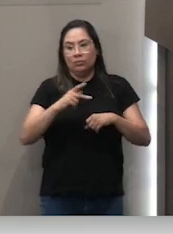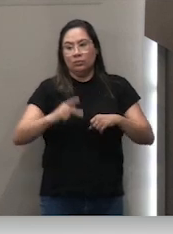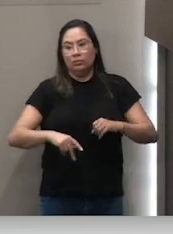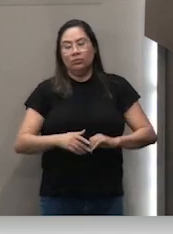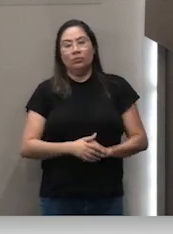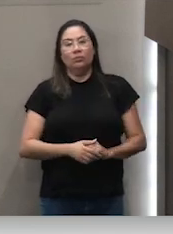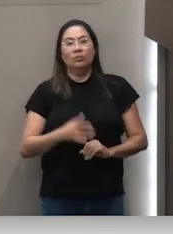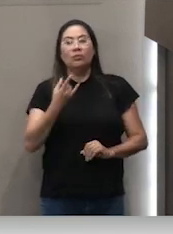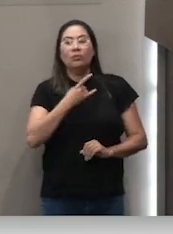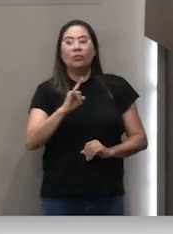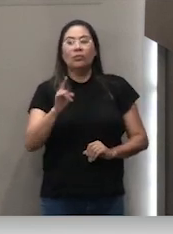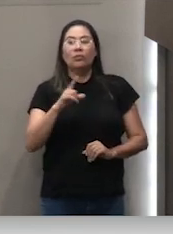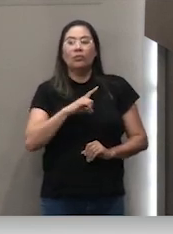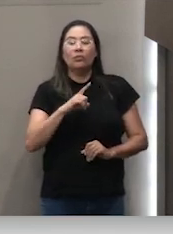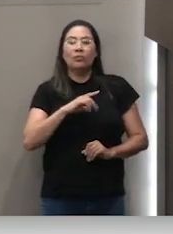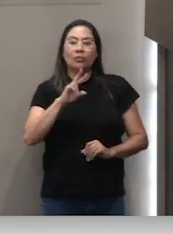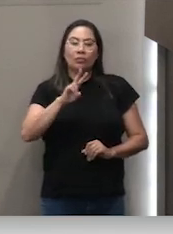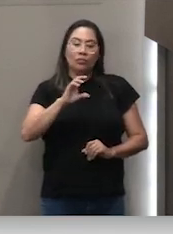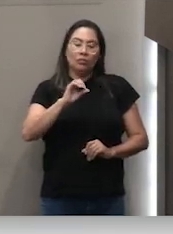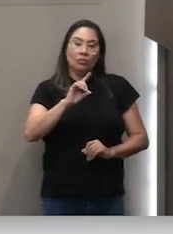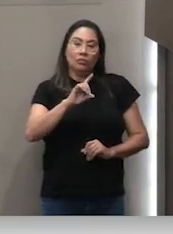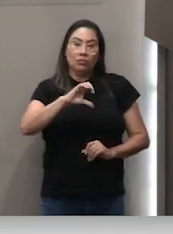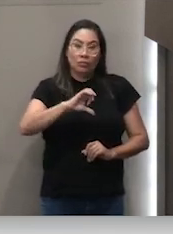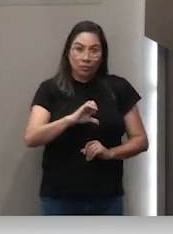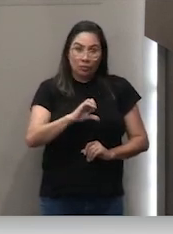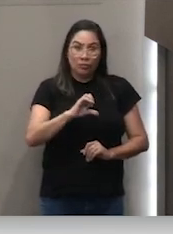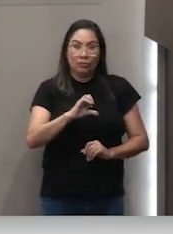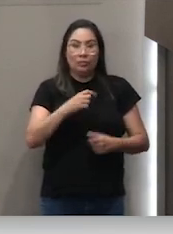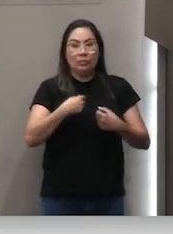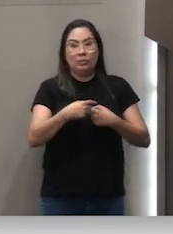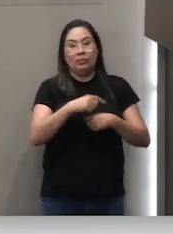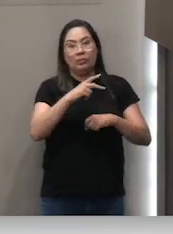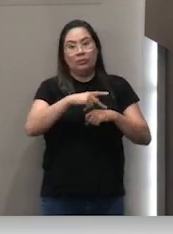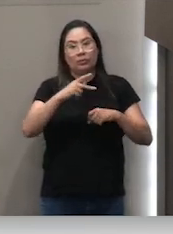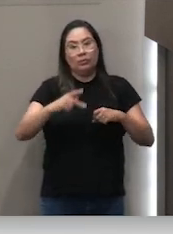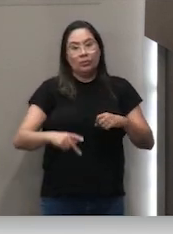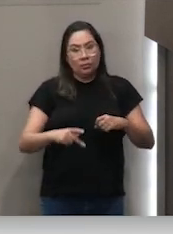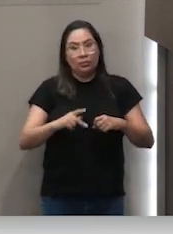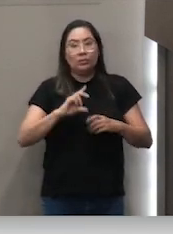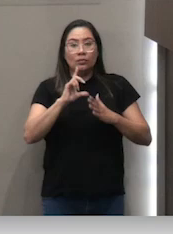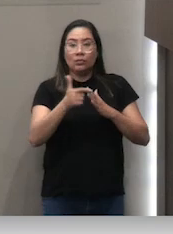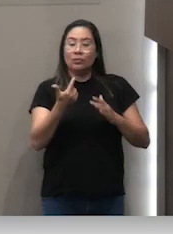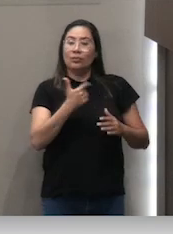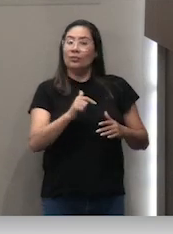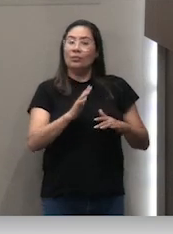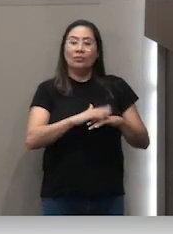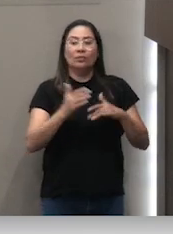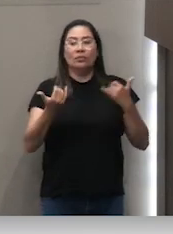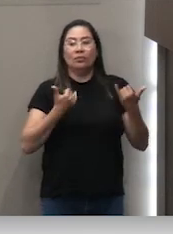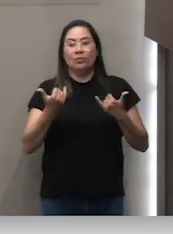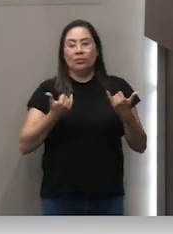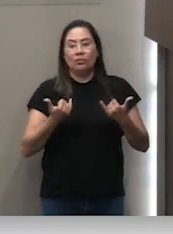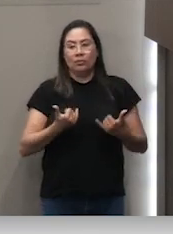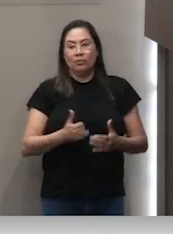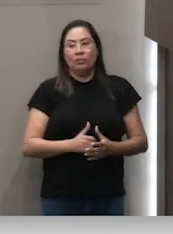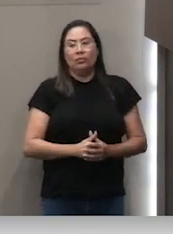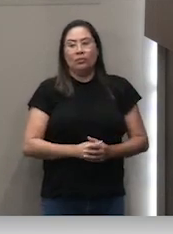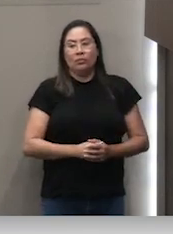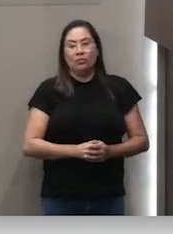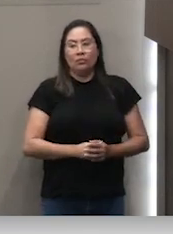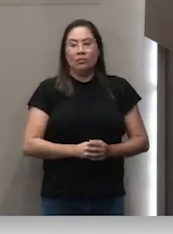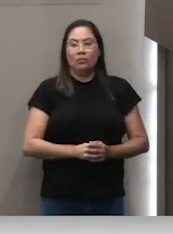que a última que nós tivemos foi em 2019, que teve no município de Passo Fundo, depois de lá não se teve mais notícia. Por quê? Por conta